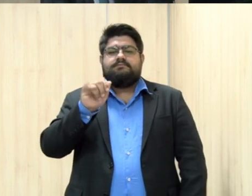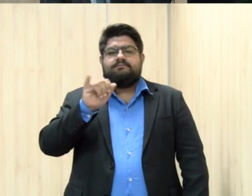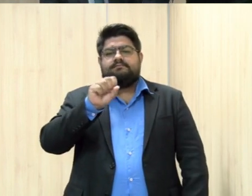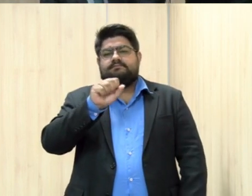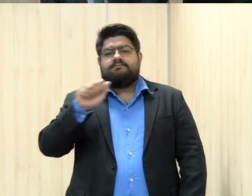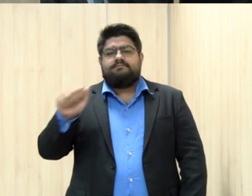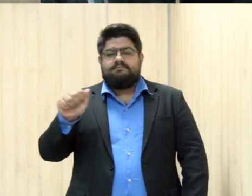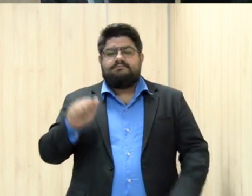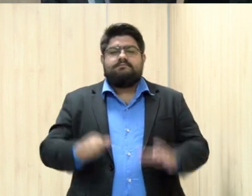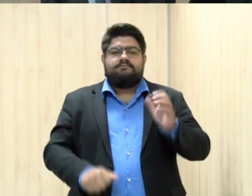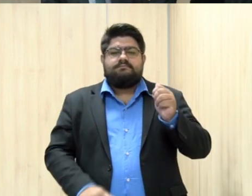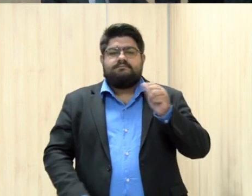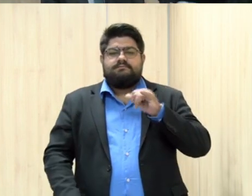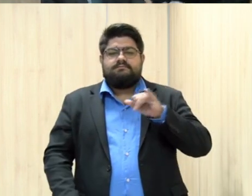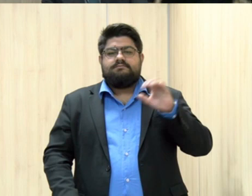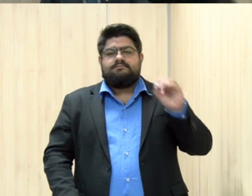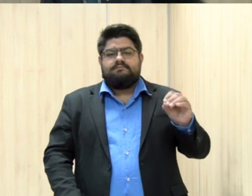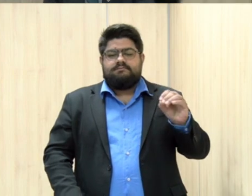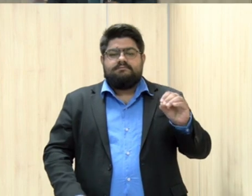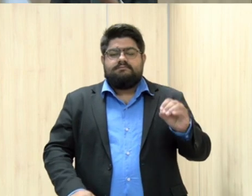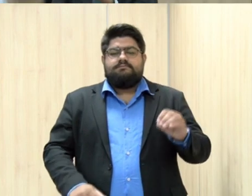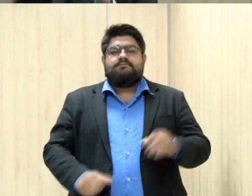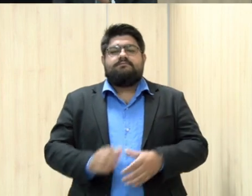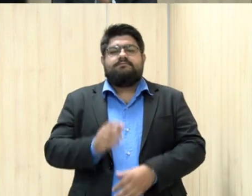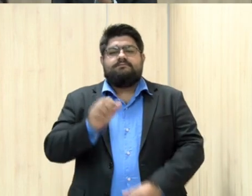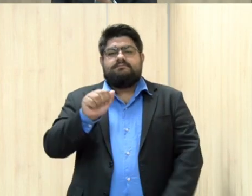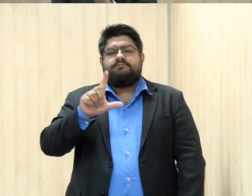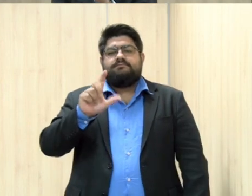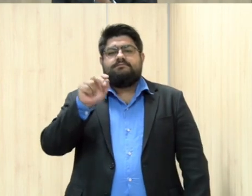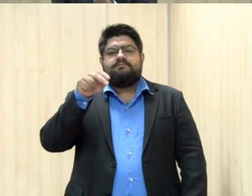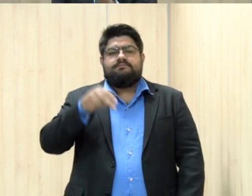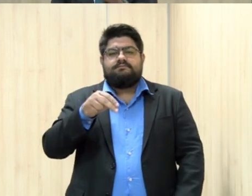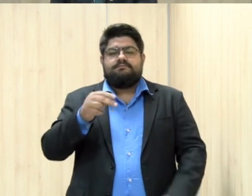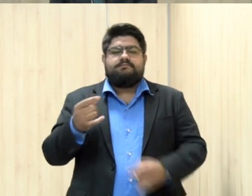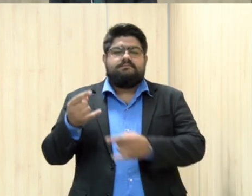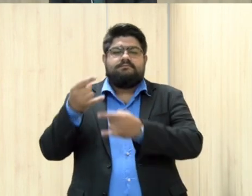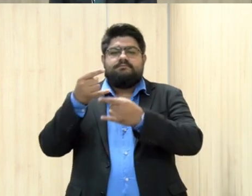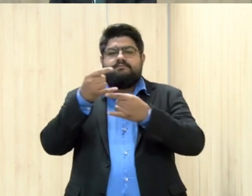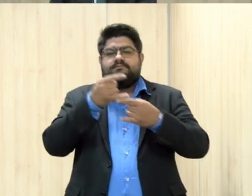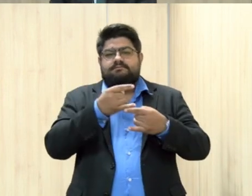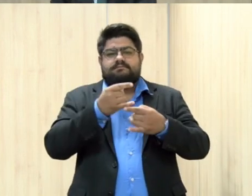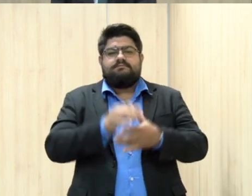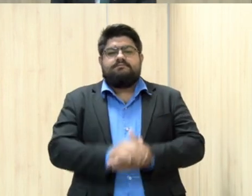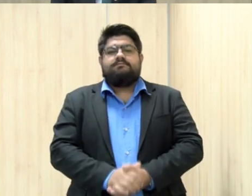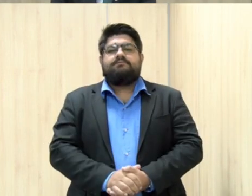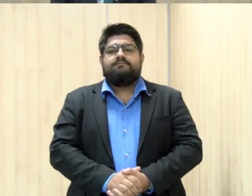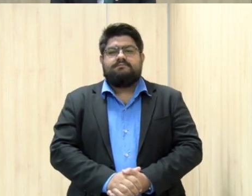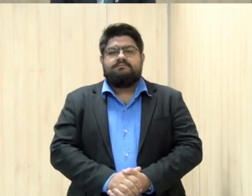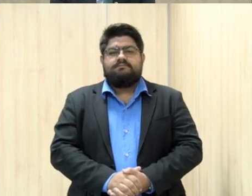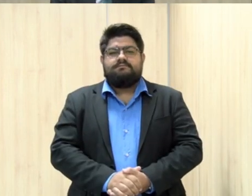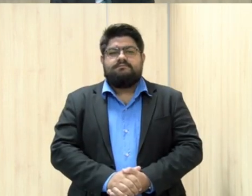Souza Cássio Góes e Alan Queiroz no modo remoto